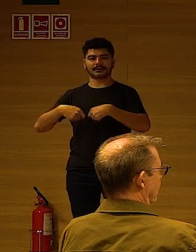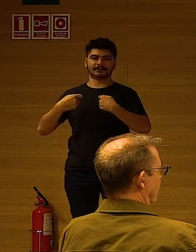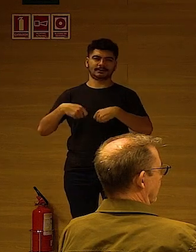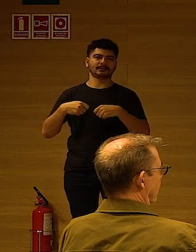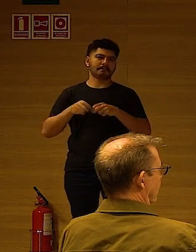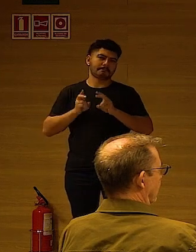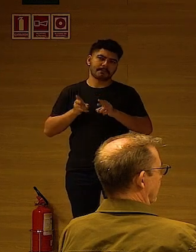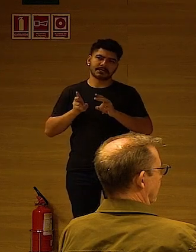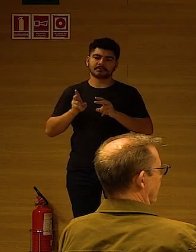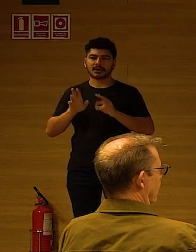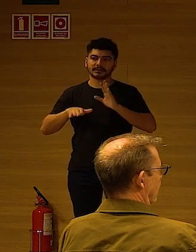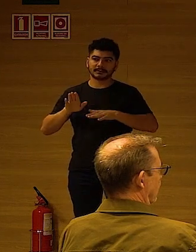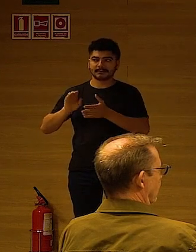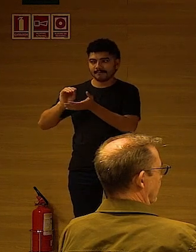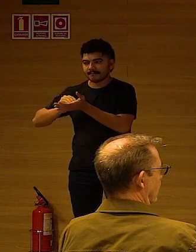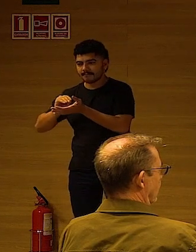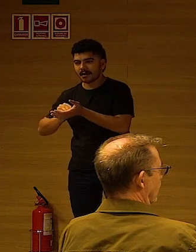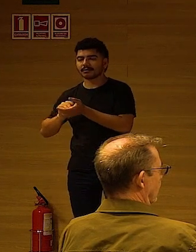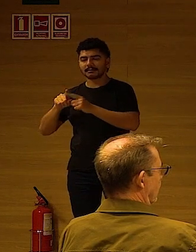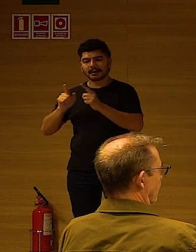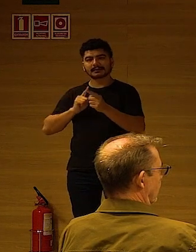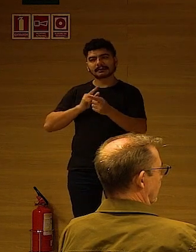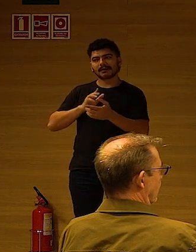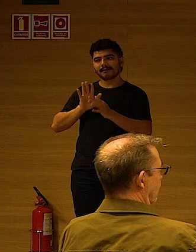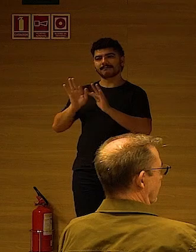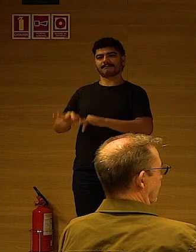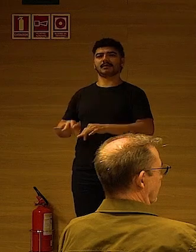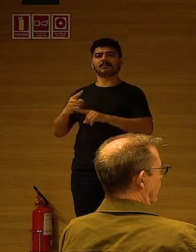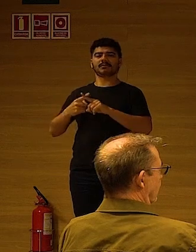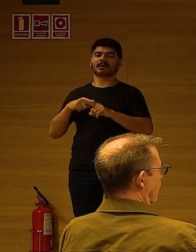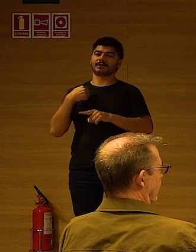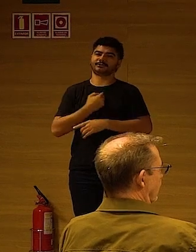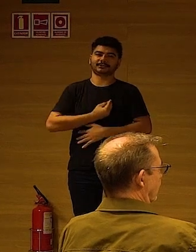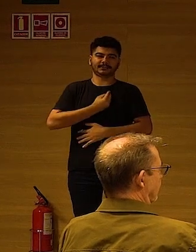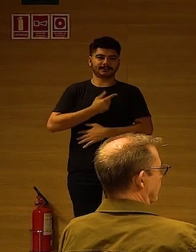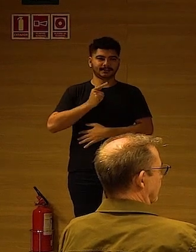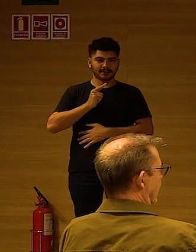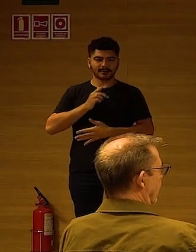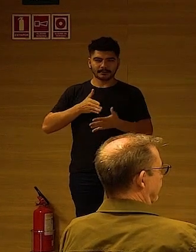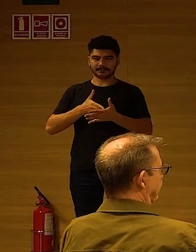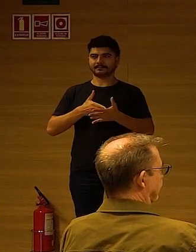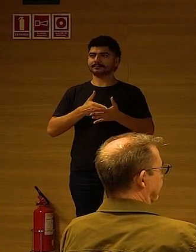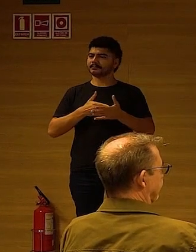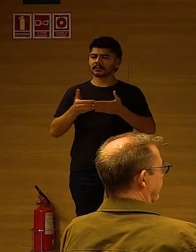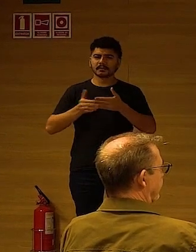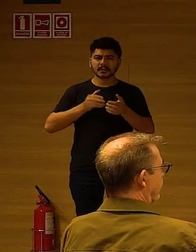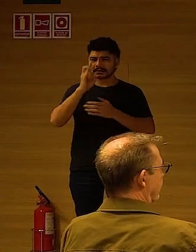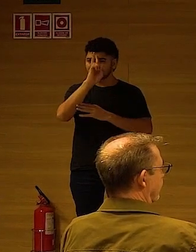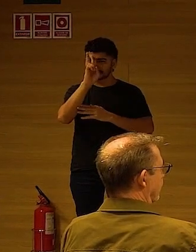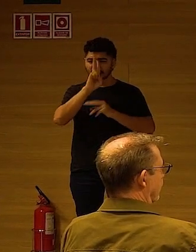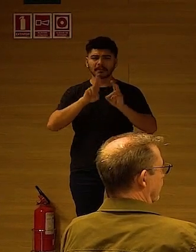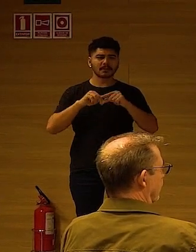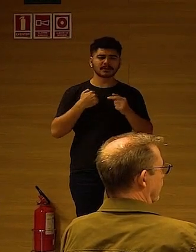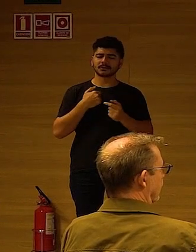a feche de forma inacabada, ela terminará como a nossa existência. Então, qualquer história, por isso que eu sou um prosador,